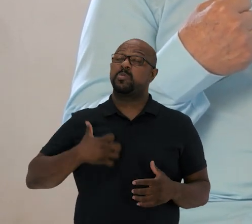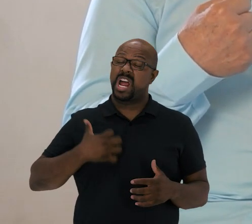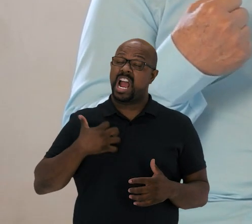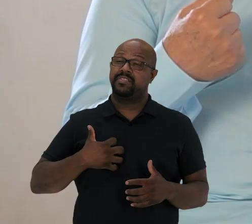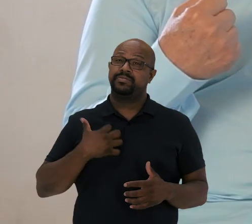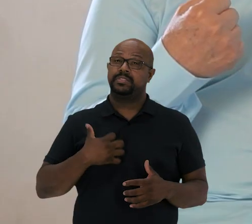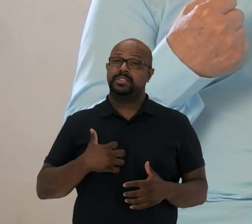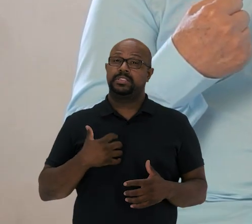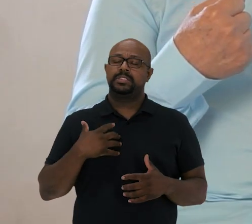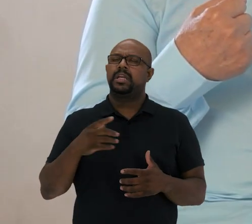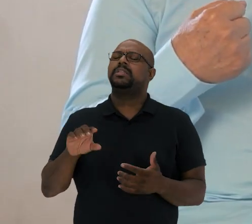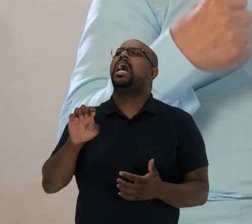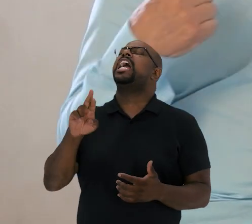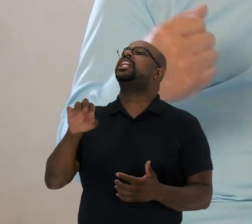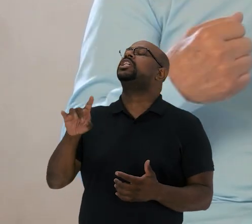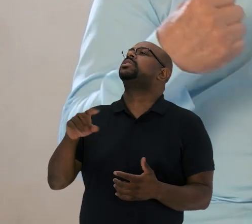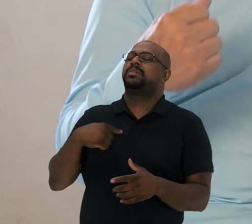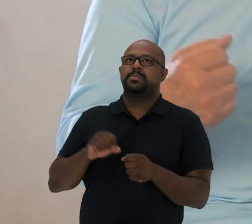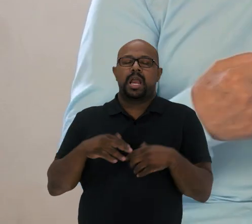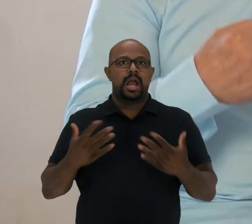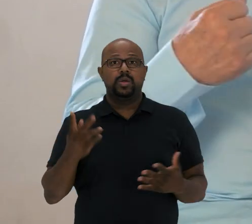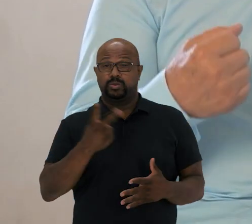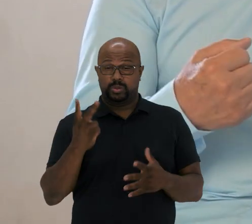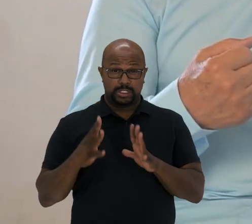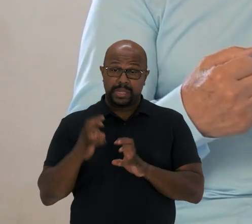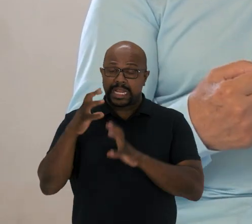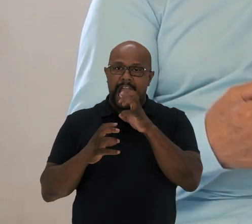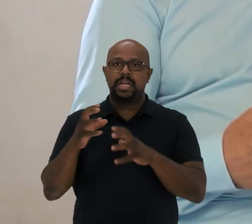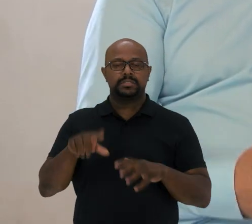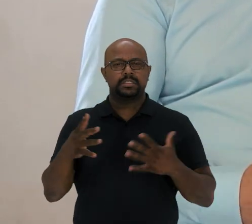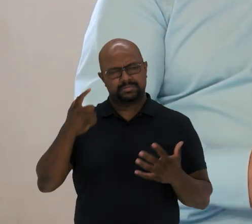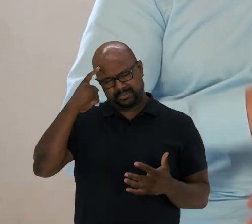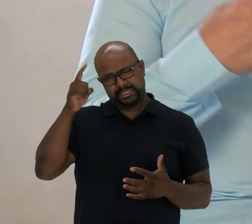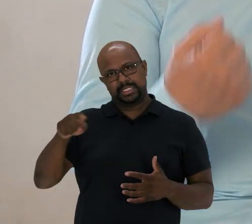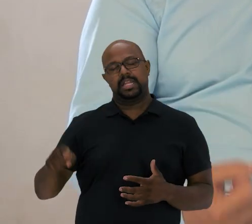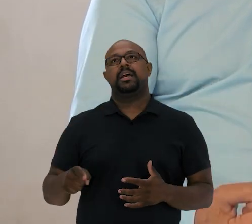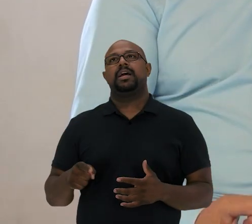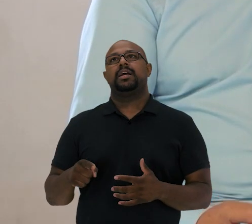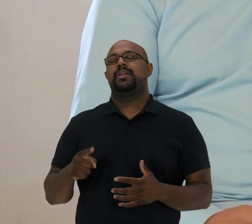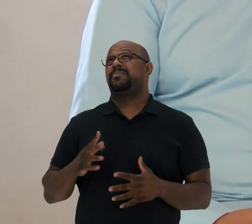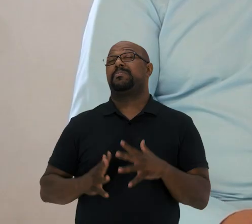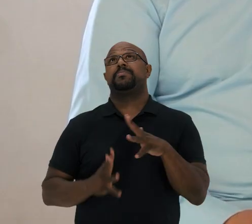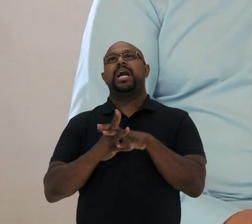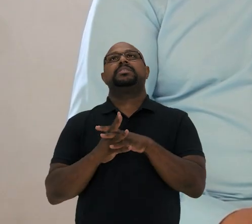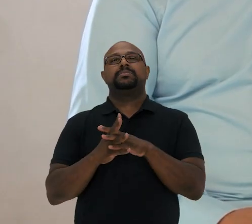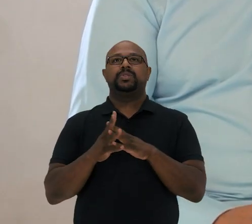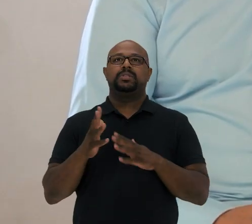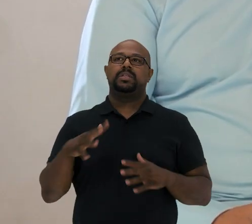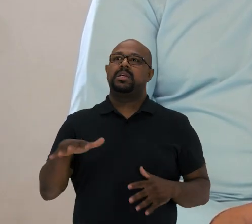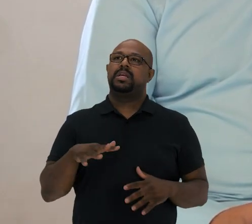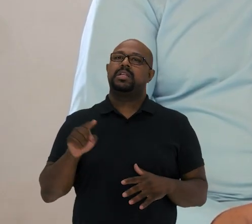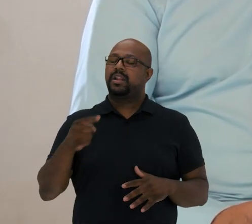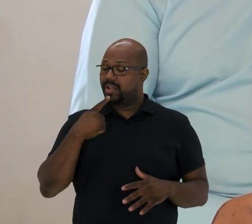muito brava. Tá, e aí, Dito, o que tu fez? Nós, pai, imagina, os dois brigaram. Né? Isso era o máximo do que a